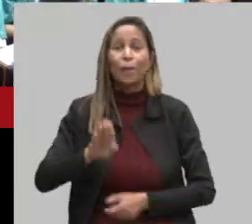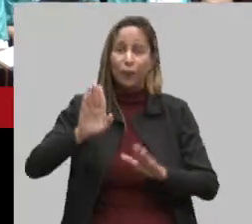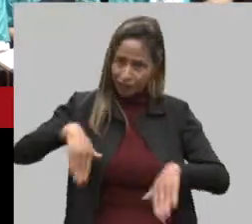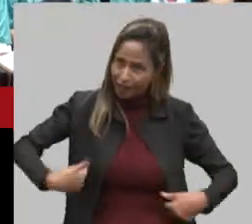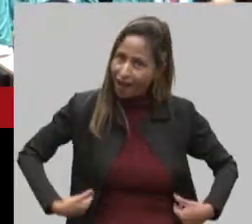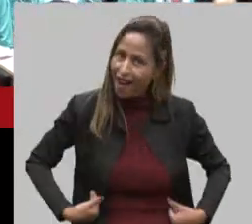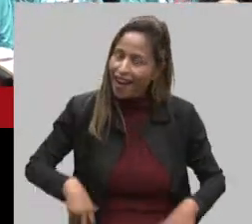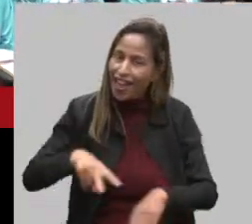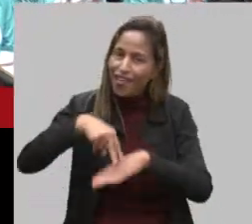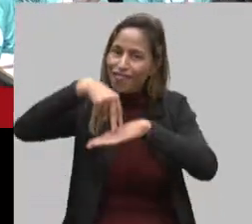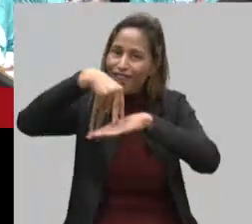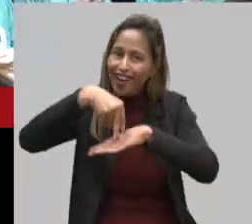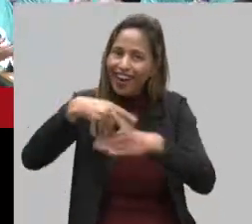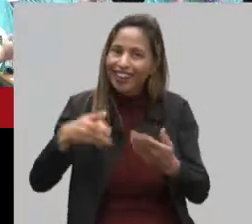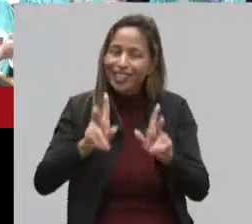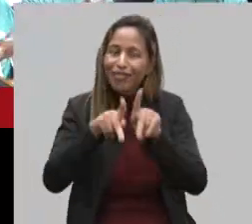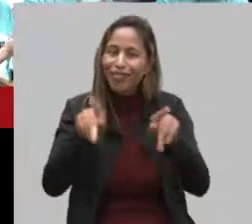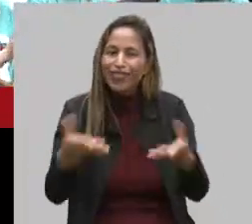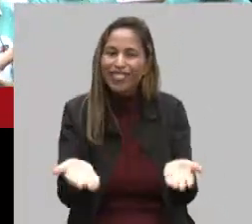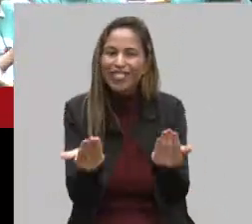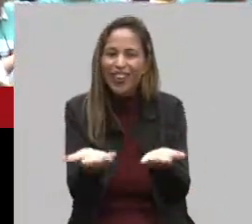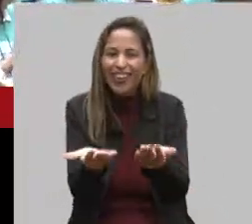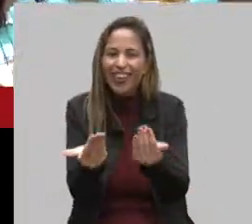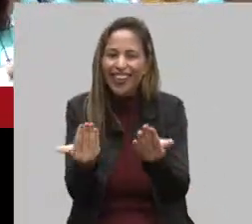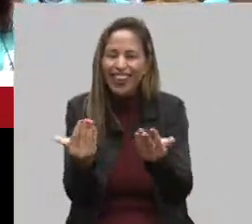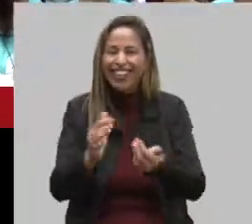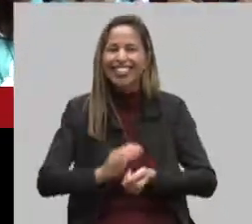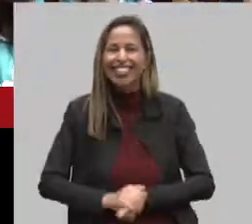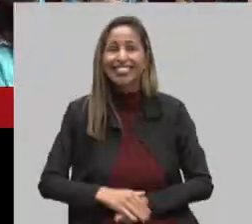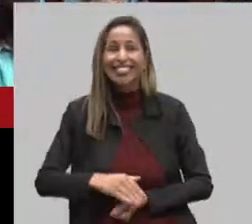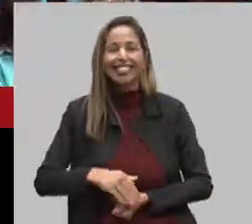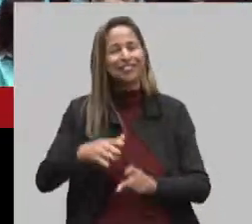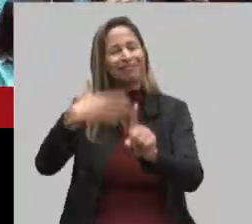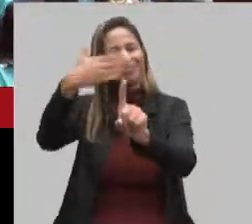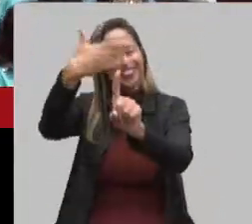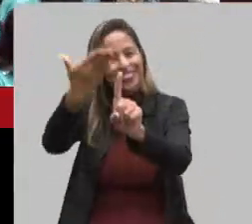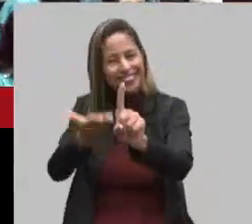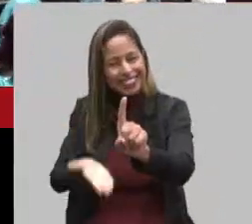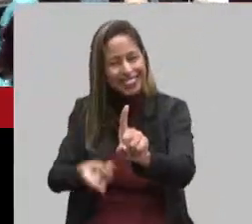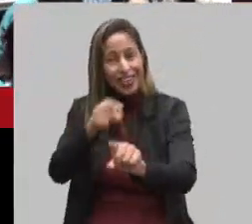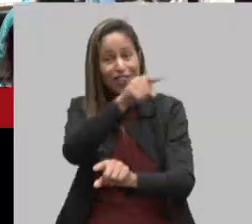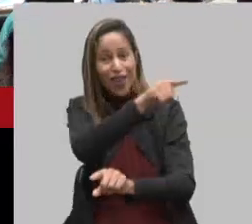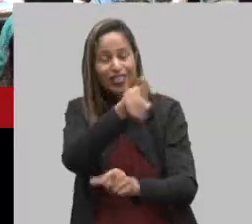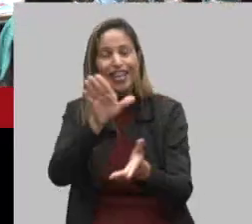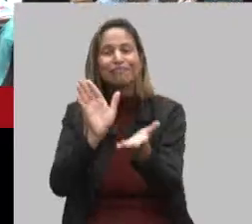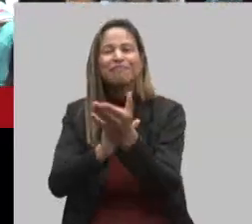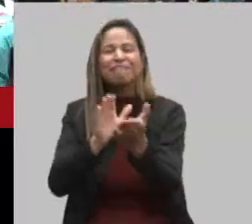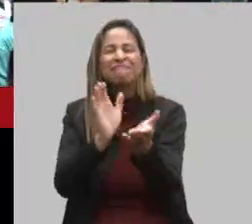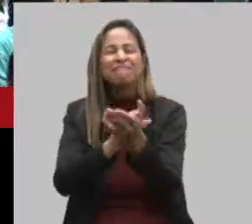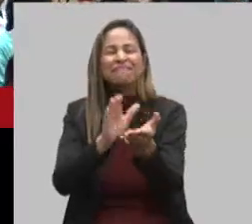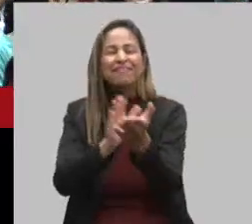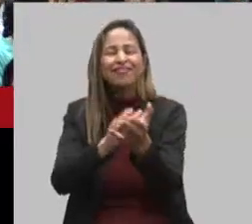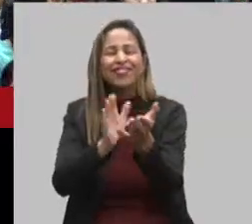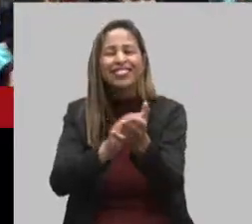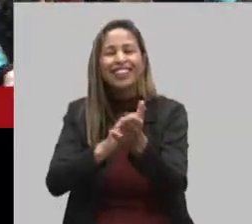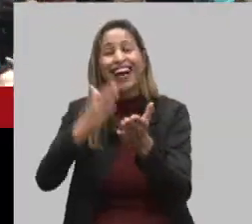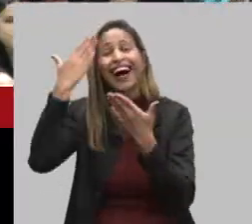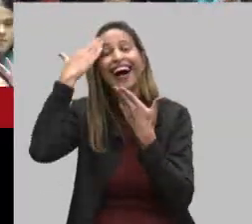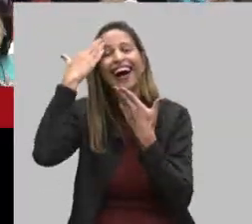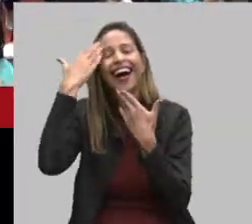professores levanta professores pra gente prestar a nossa homenagem a vocês agradecer por